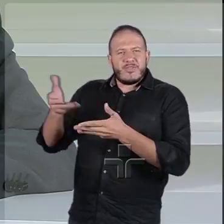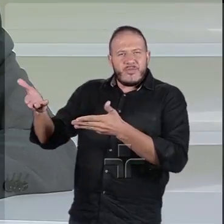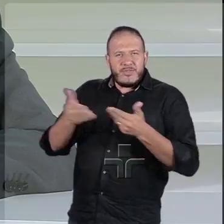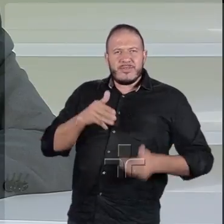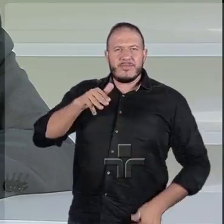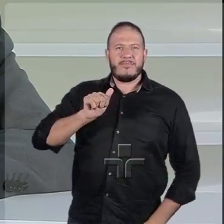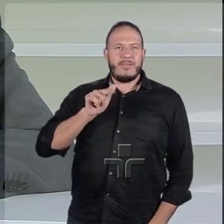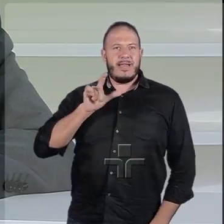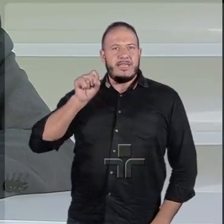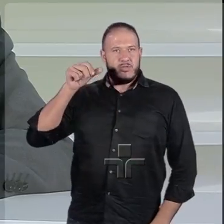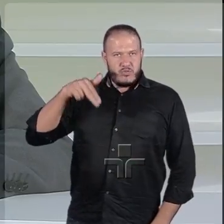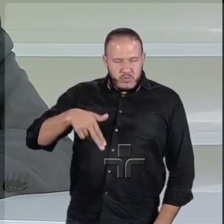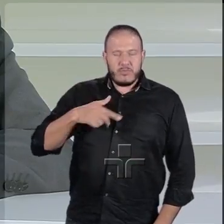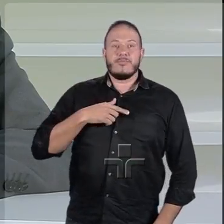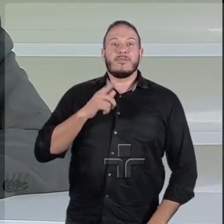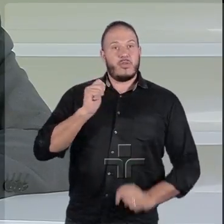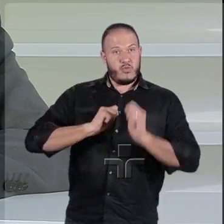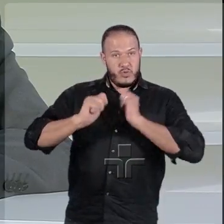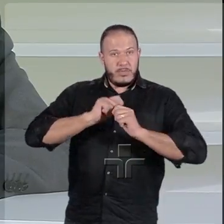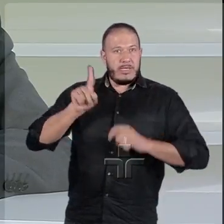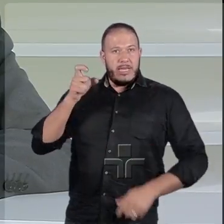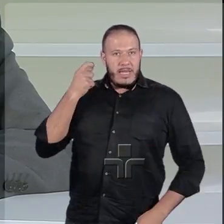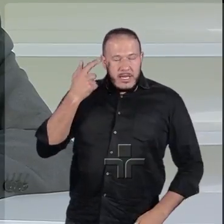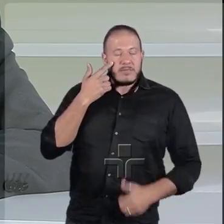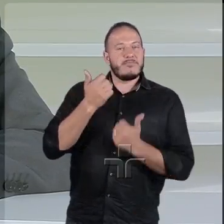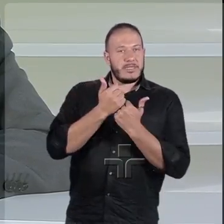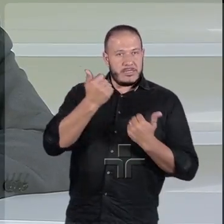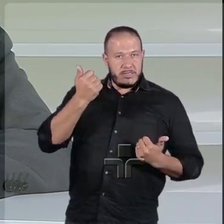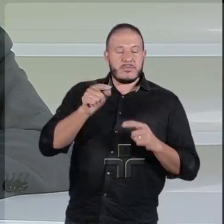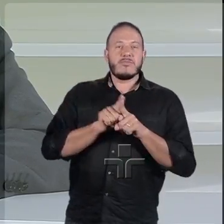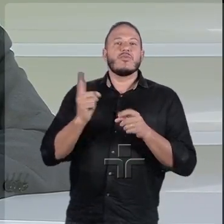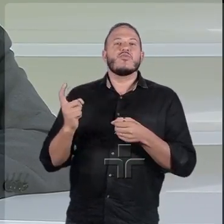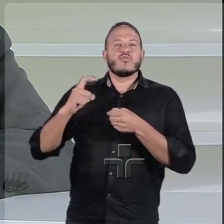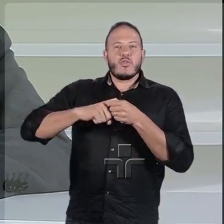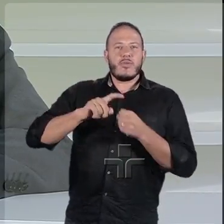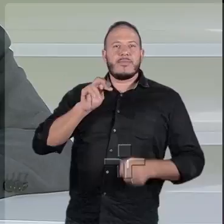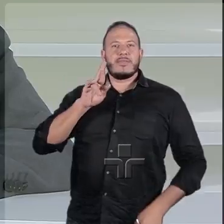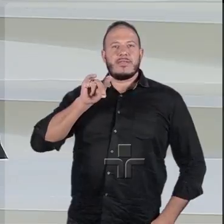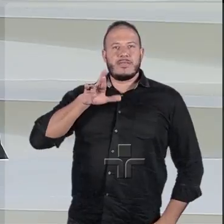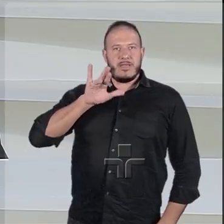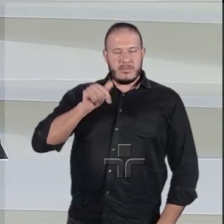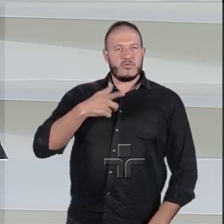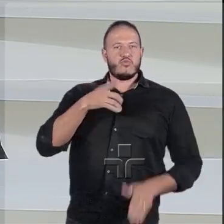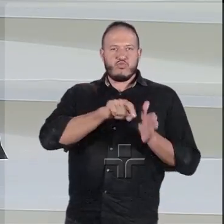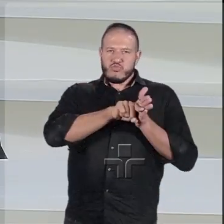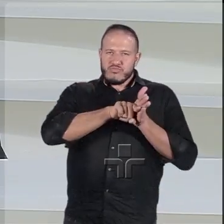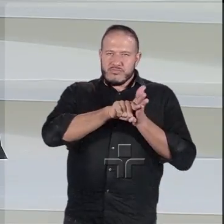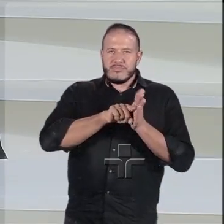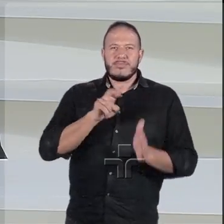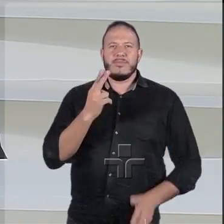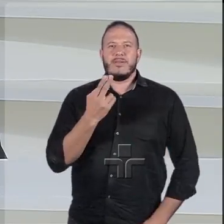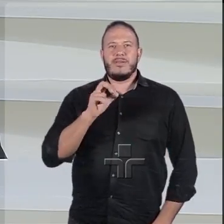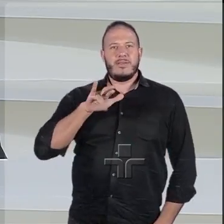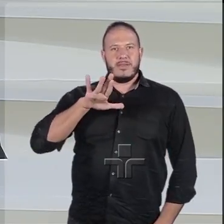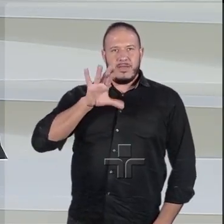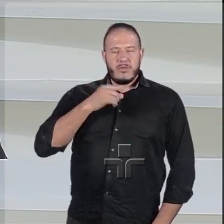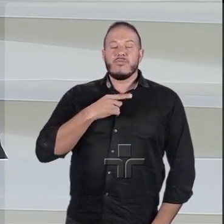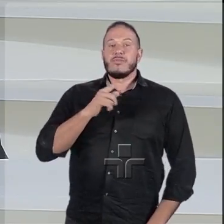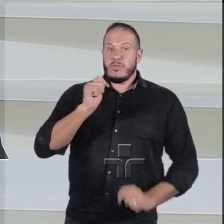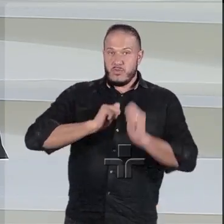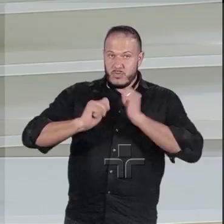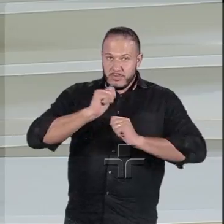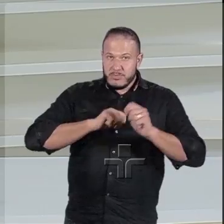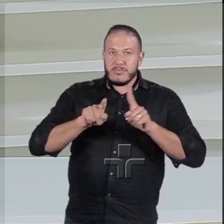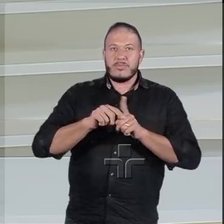da Nóbrega, economista, ex-ministro e sócio da Tendências Consultoria. Hélio Zilberstein, economista.